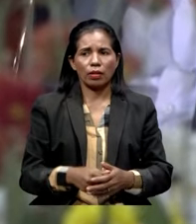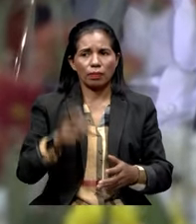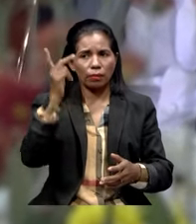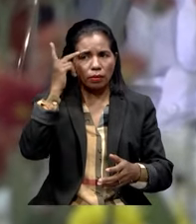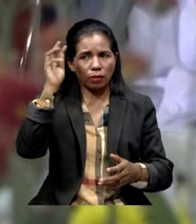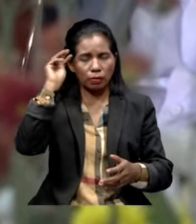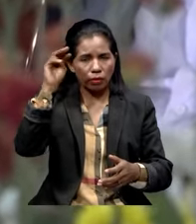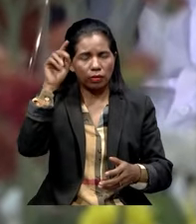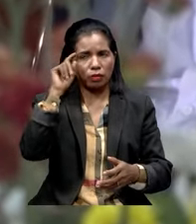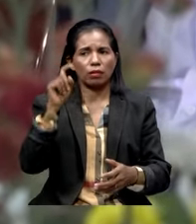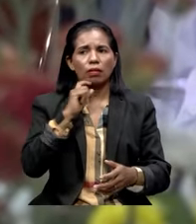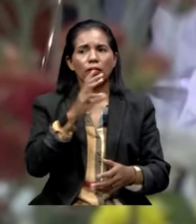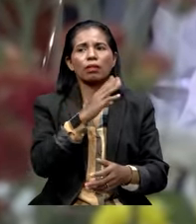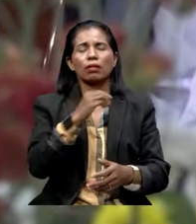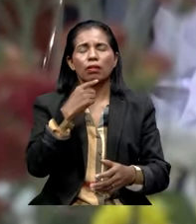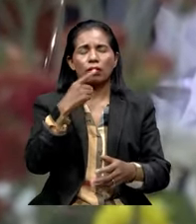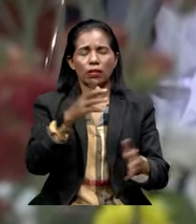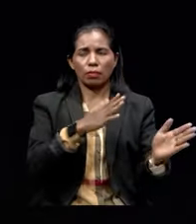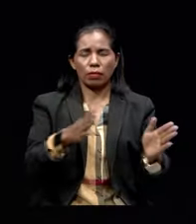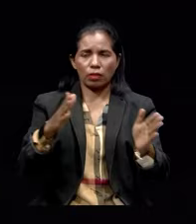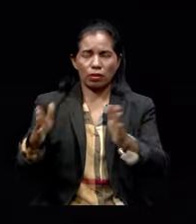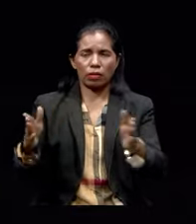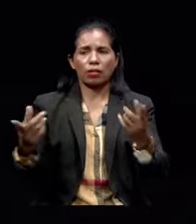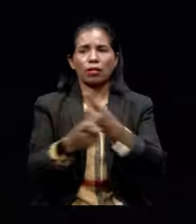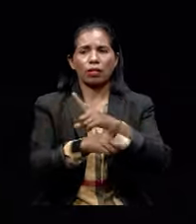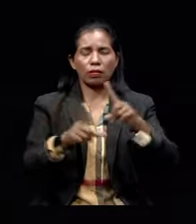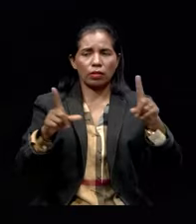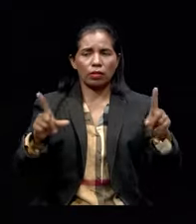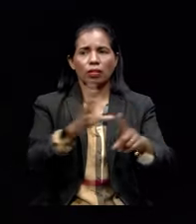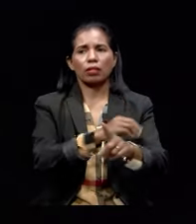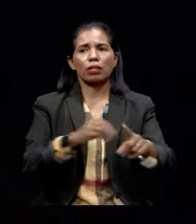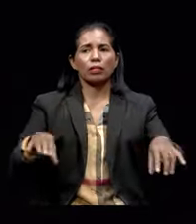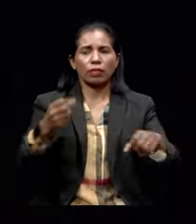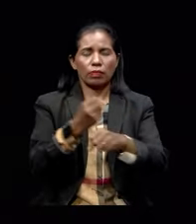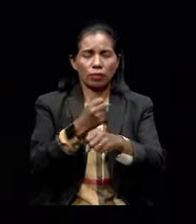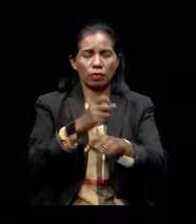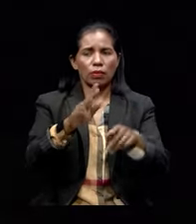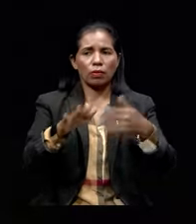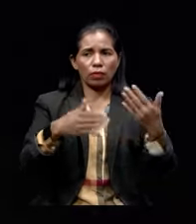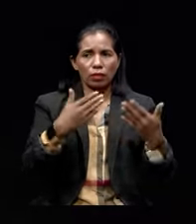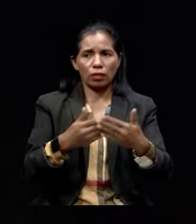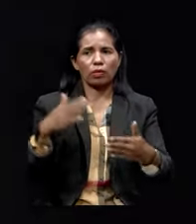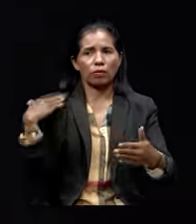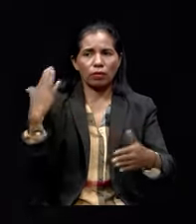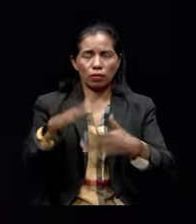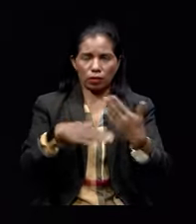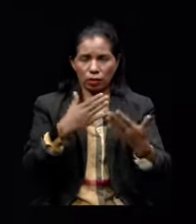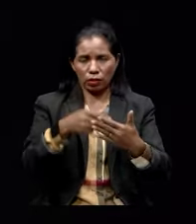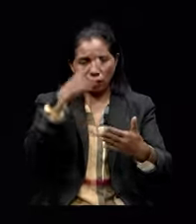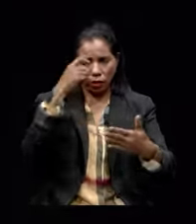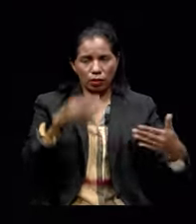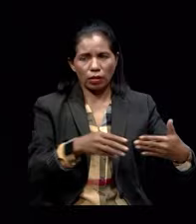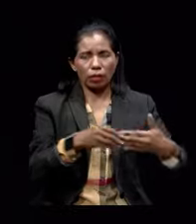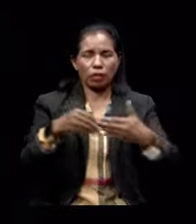primeiro-ministro Kairala Xanana Guzmão, considera que o processo luta para a libertação pátria, esforço em Rotunian, de Liu Juventude Lorico Asubain, também é líder